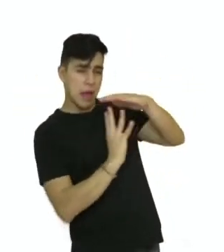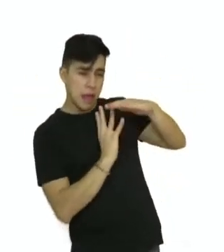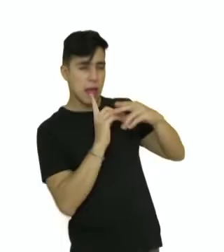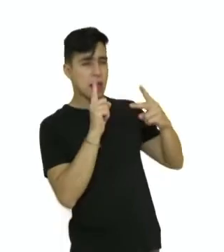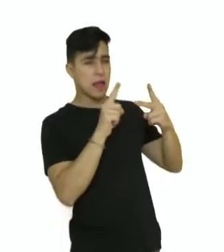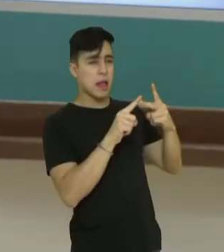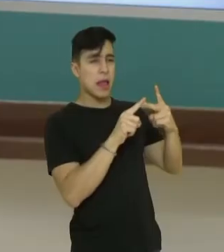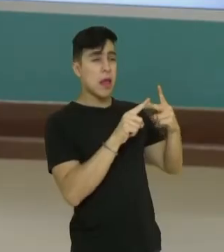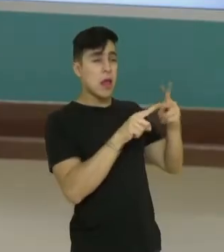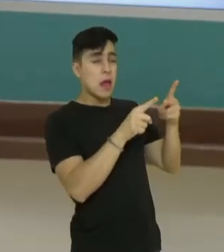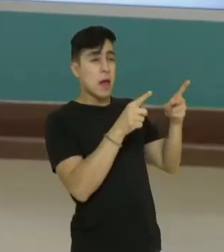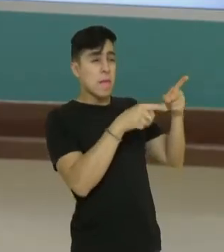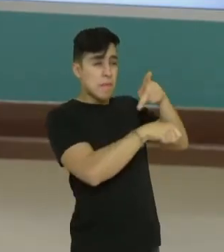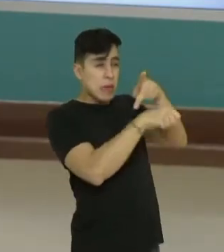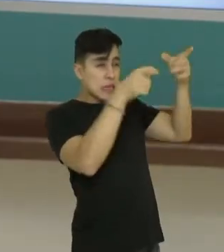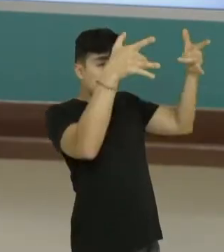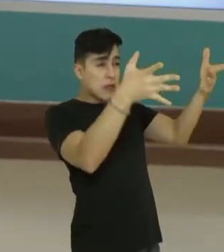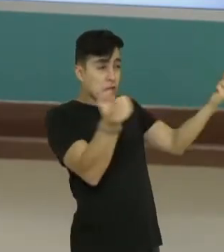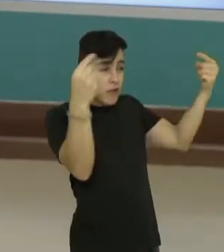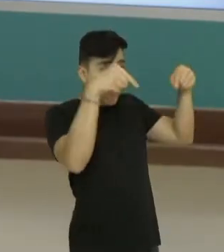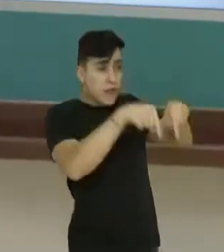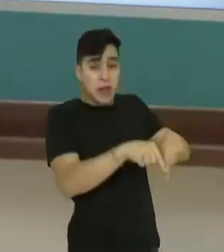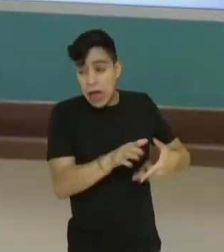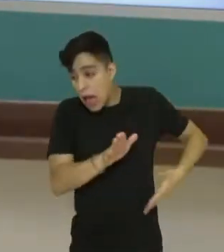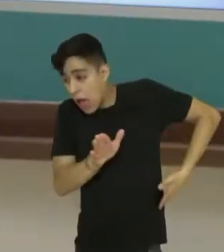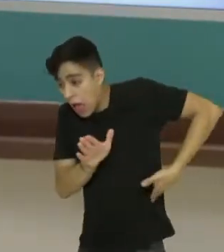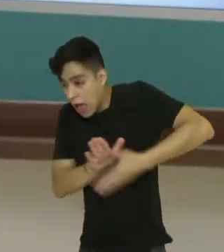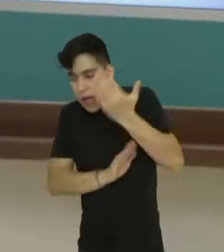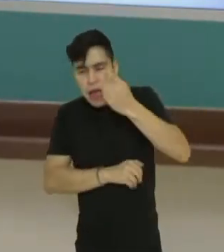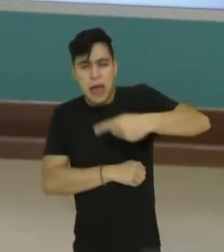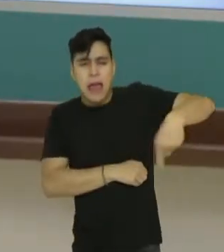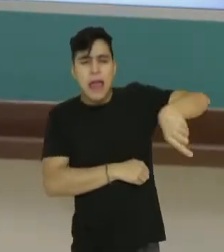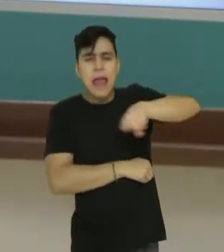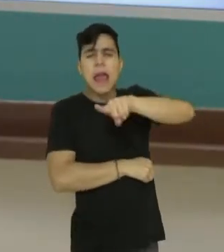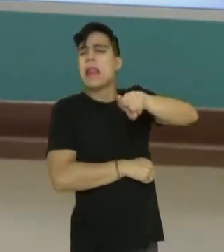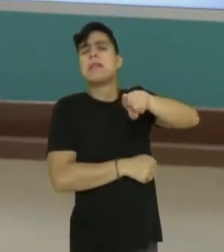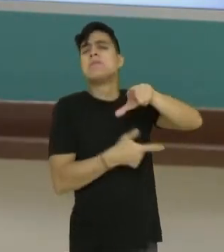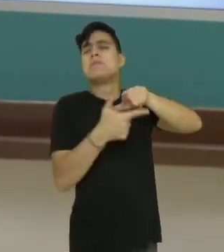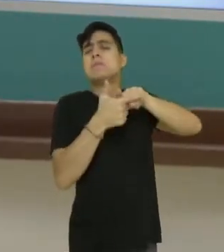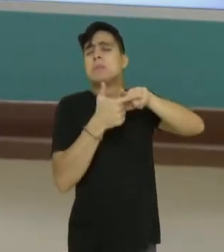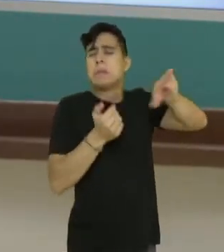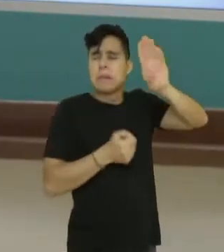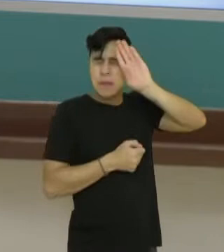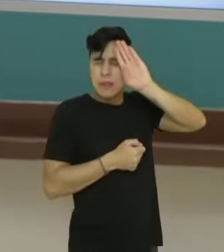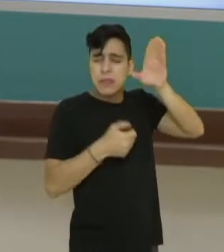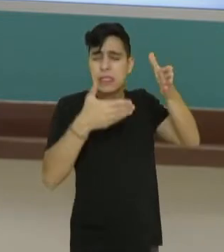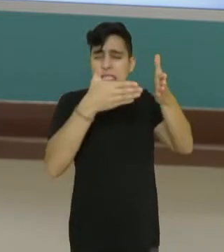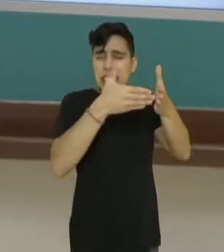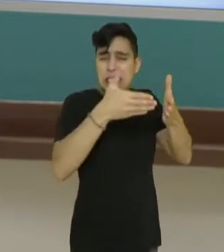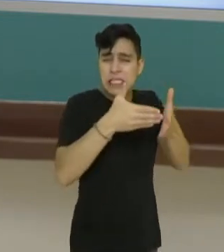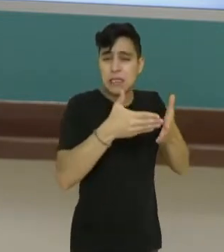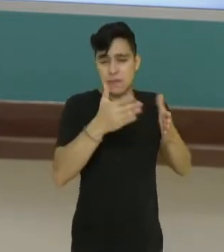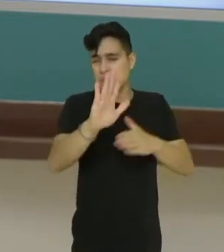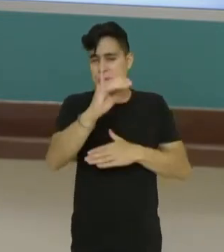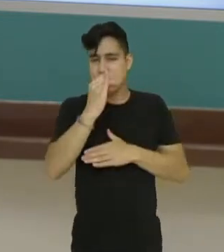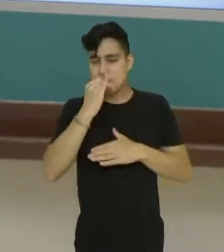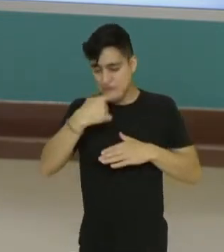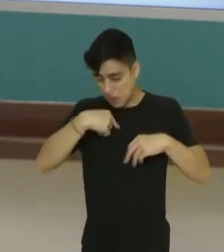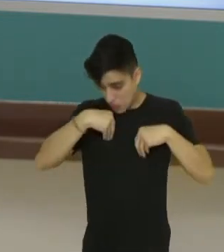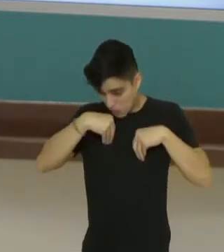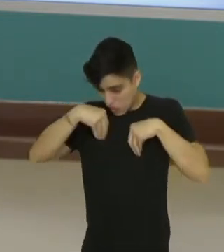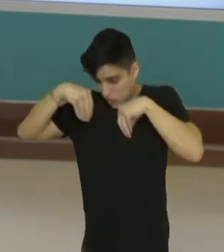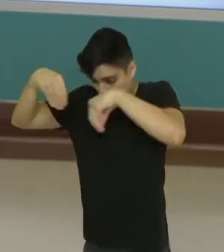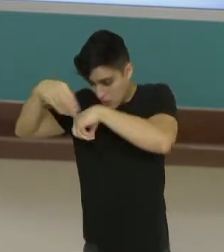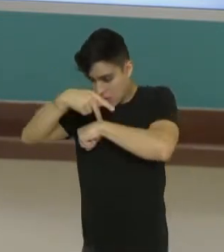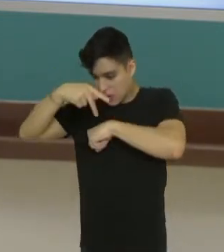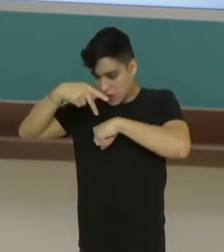uma localidade? Já parou para pensar quais são os principais problemas enfrentados quando você muda de país?